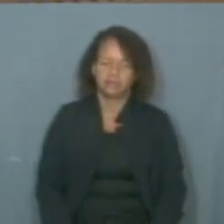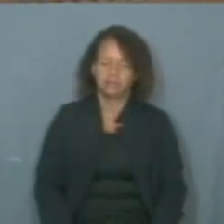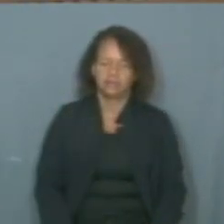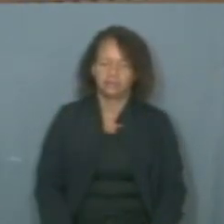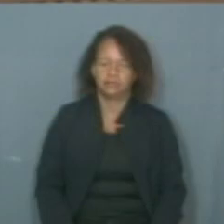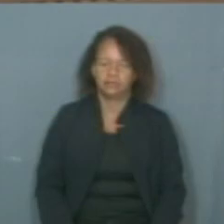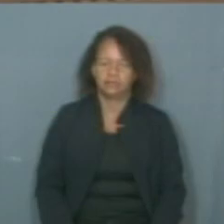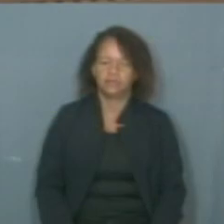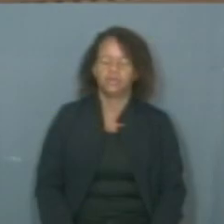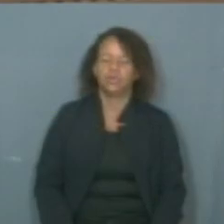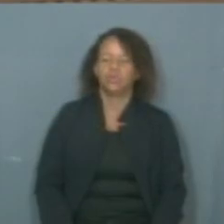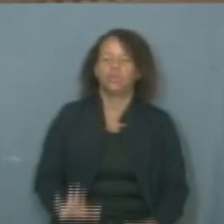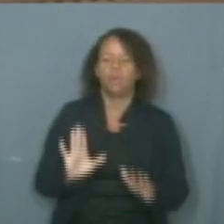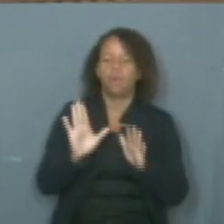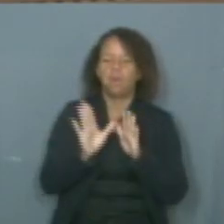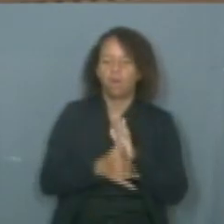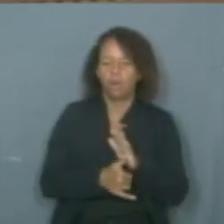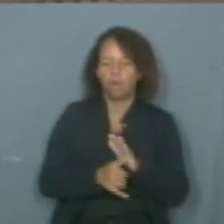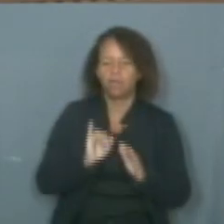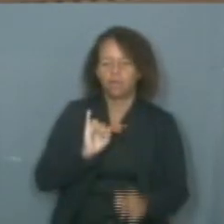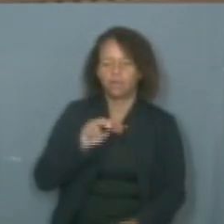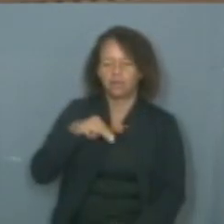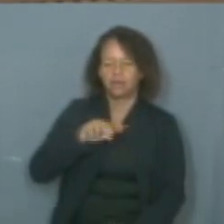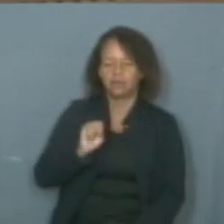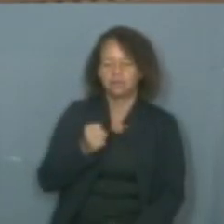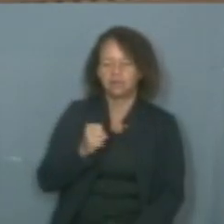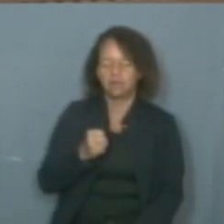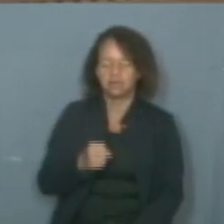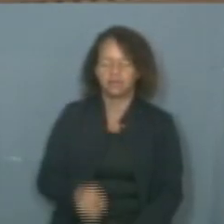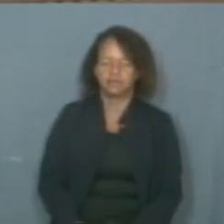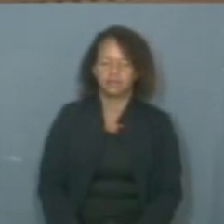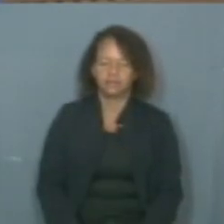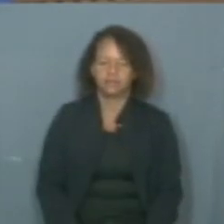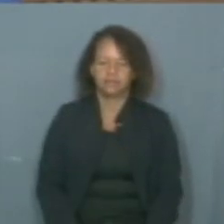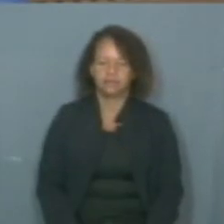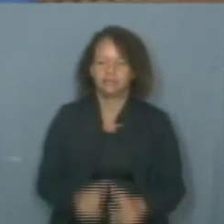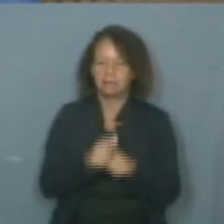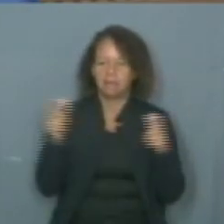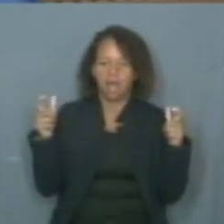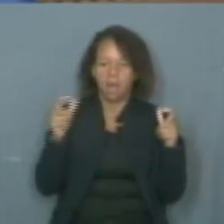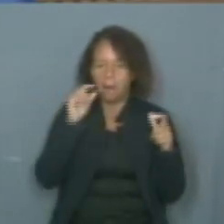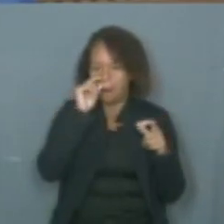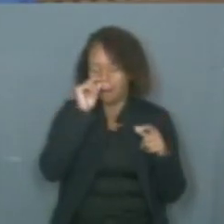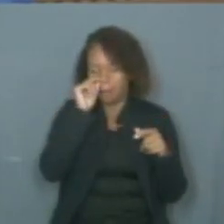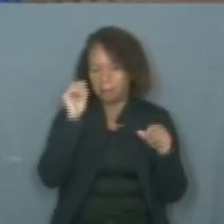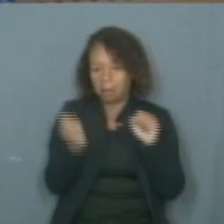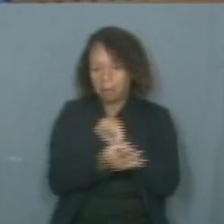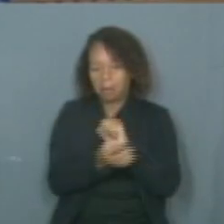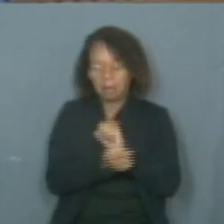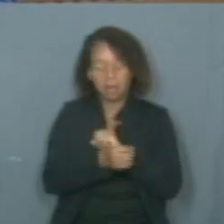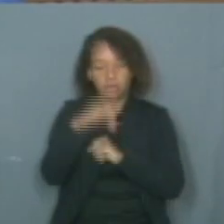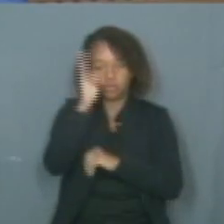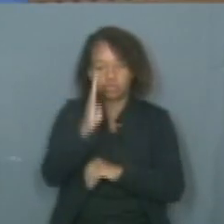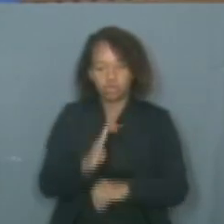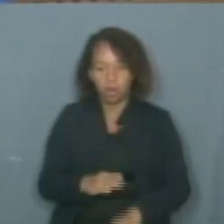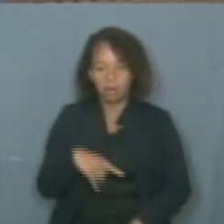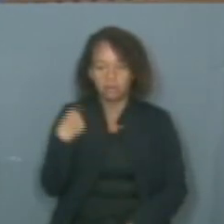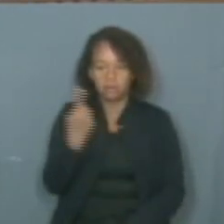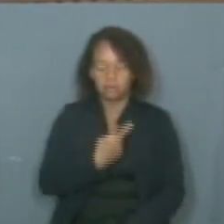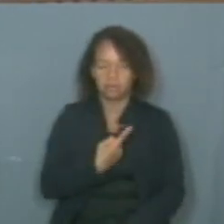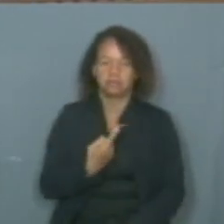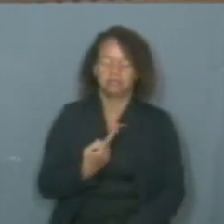O roubo do INSS. Um dos maiores esquemas de corrupção da história do nosso